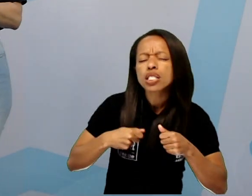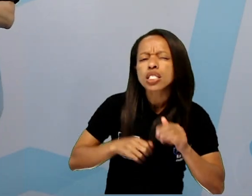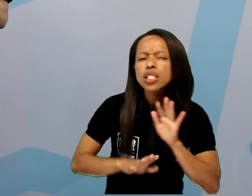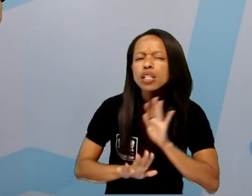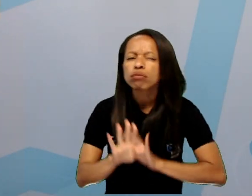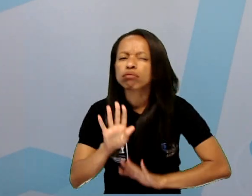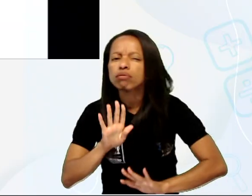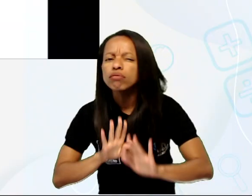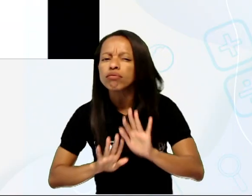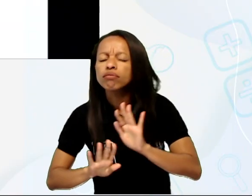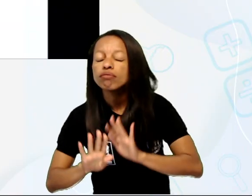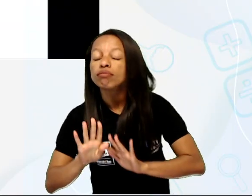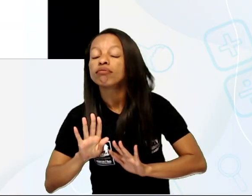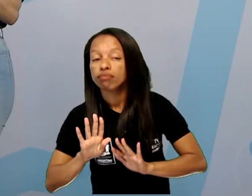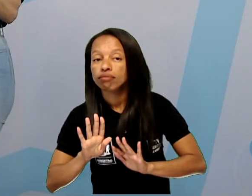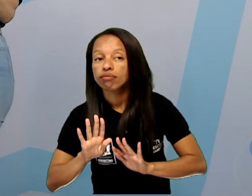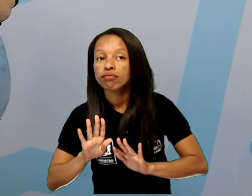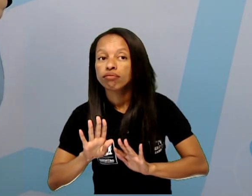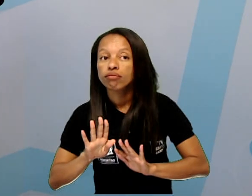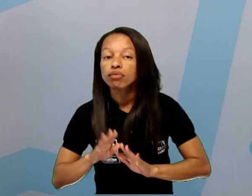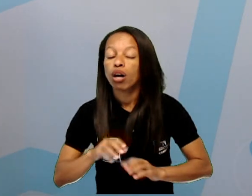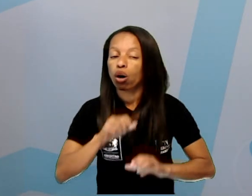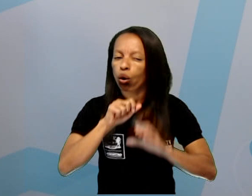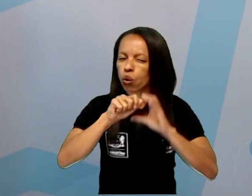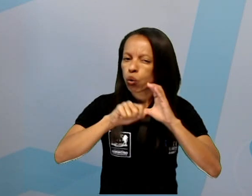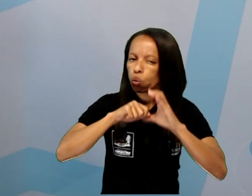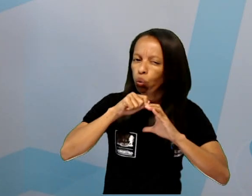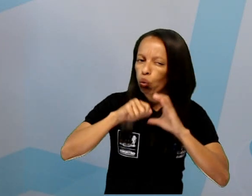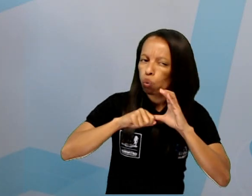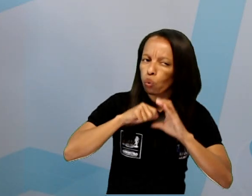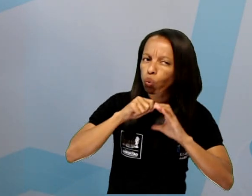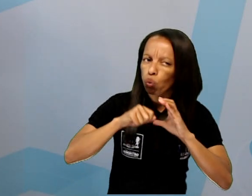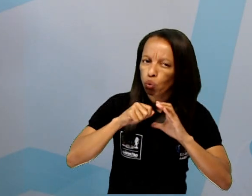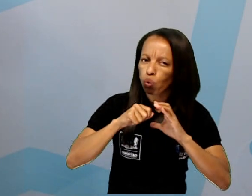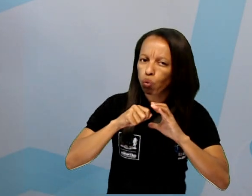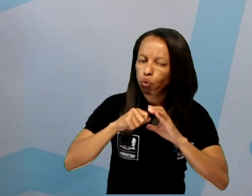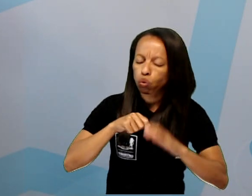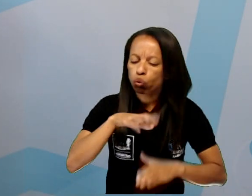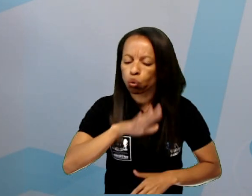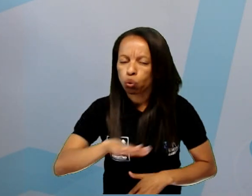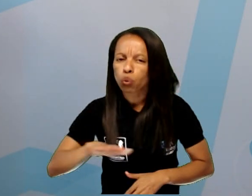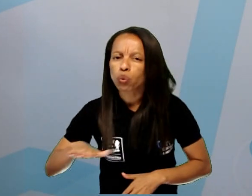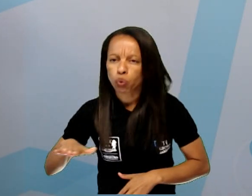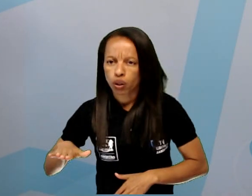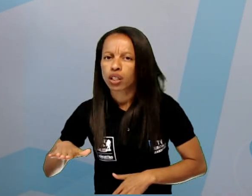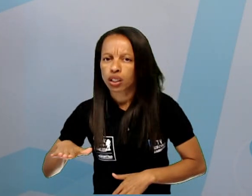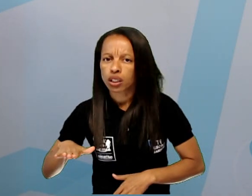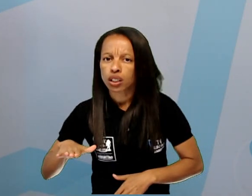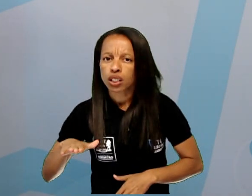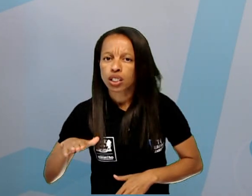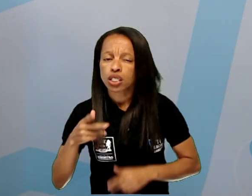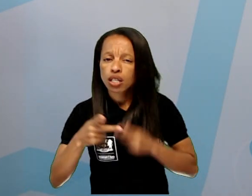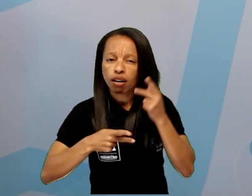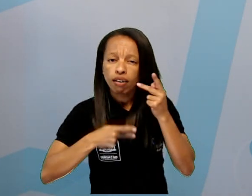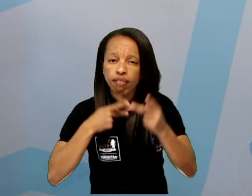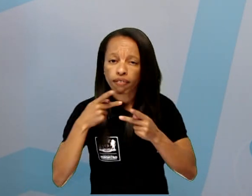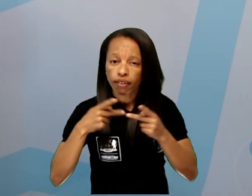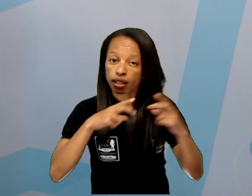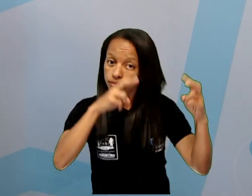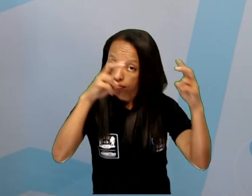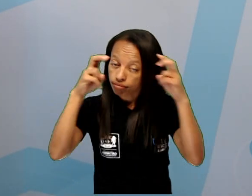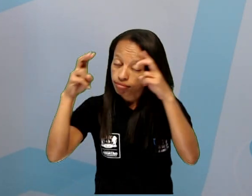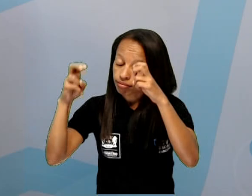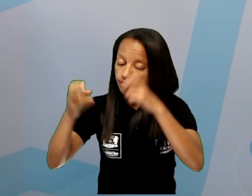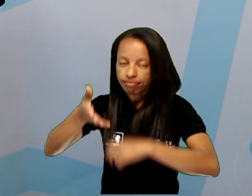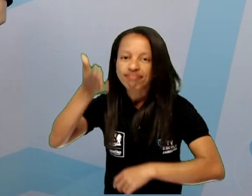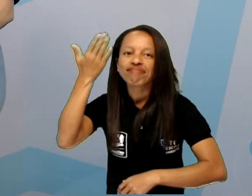domésticos? Vou colocar para você um videozinho de uma criança falando a respeito disso. Vamos lá?